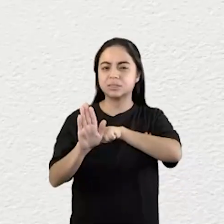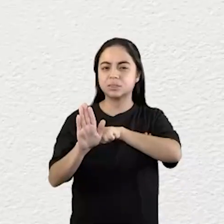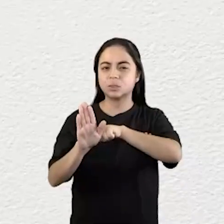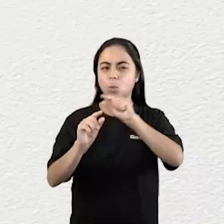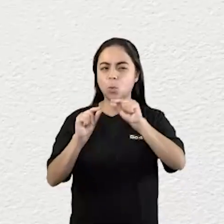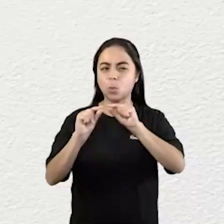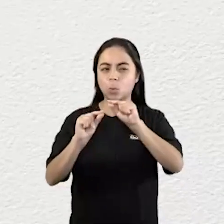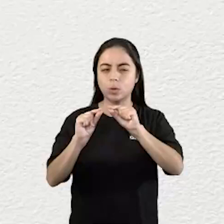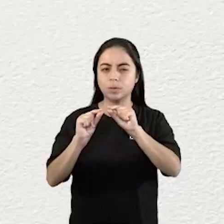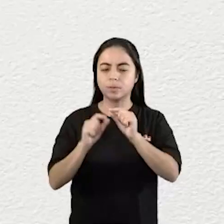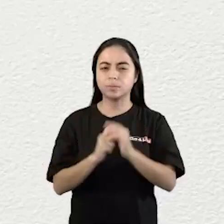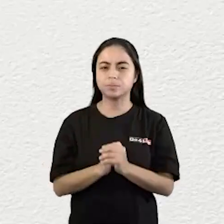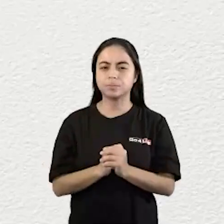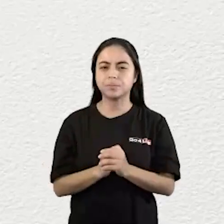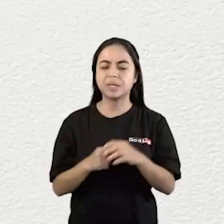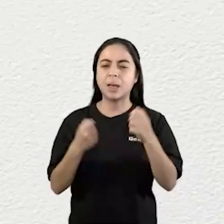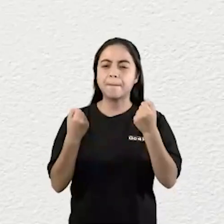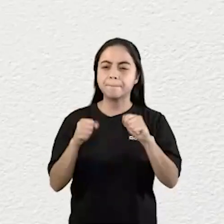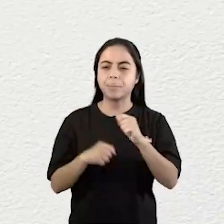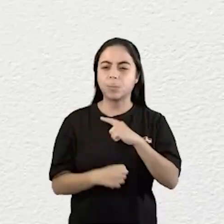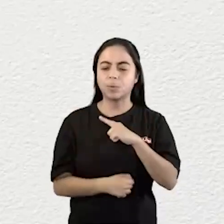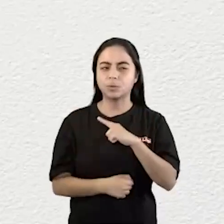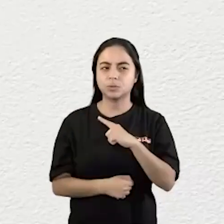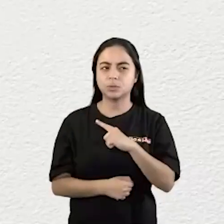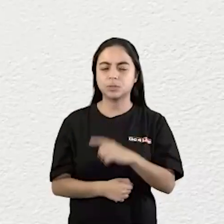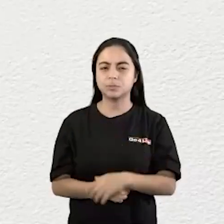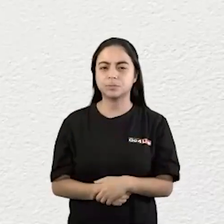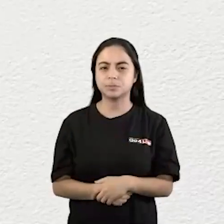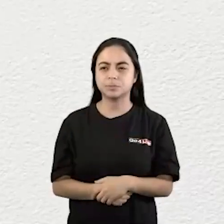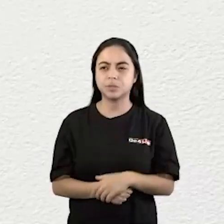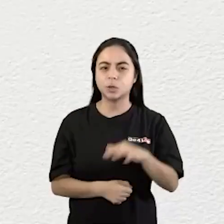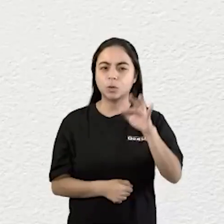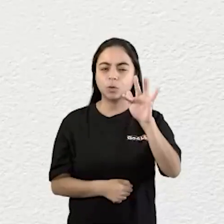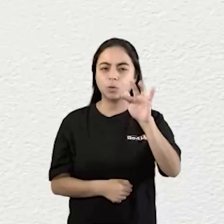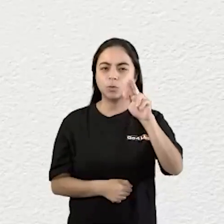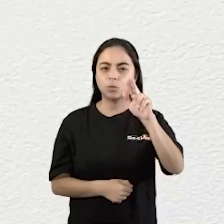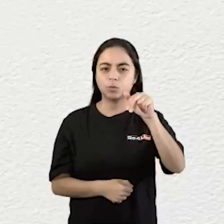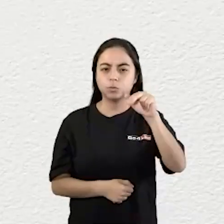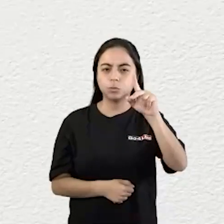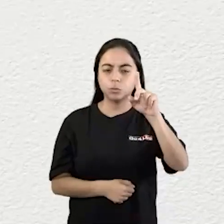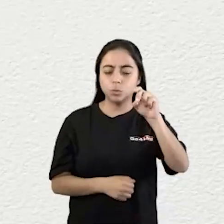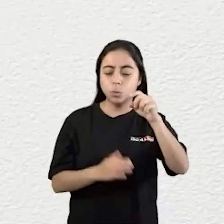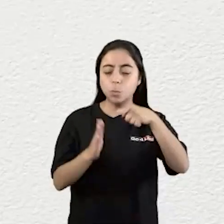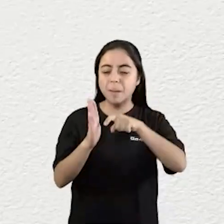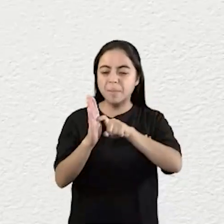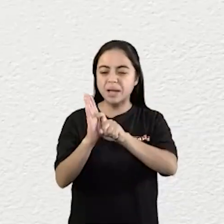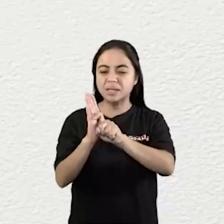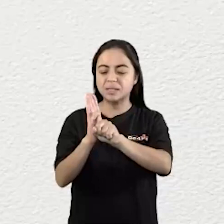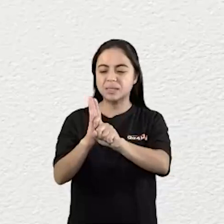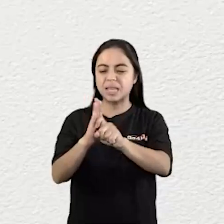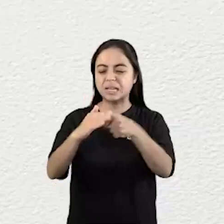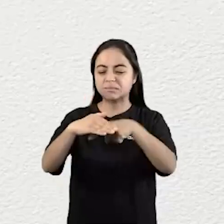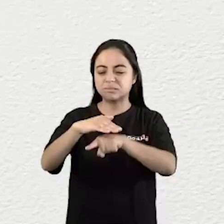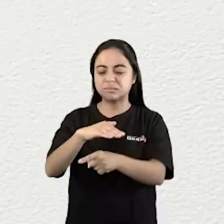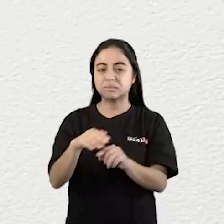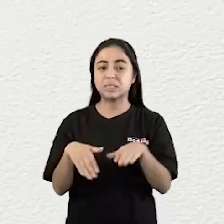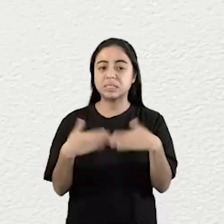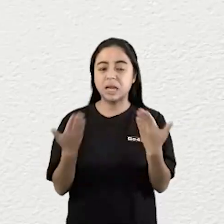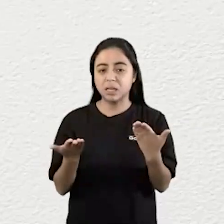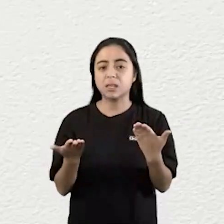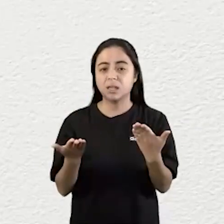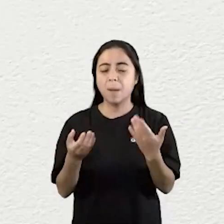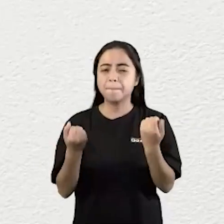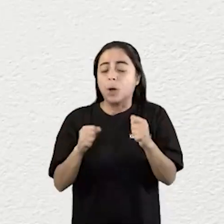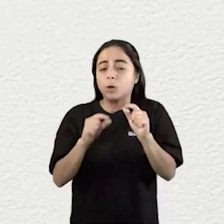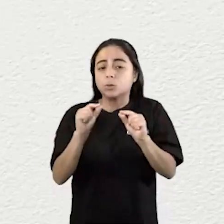lesão? Nós podemos ter um fungo, uma bactéria profunda. Quais são as nossas suspeitas? Por